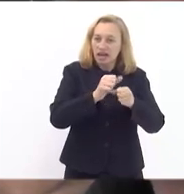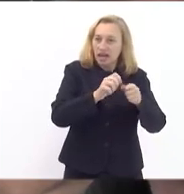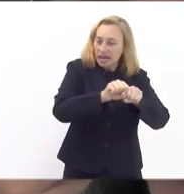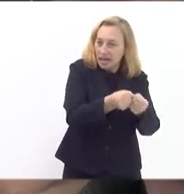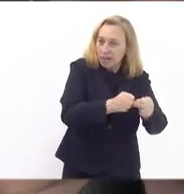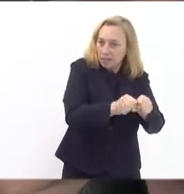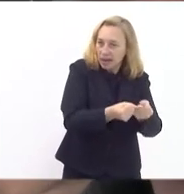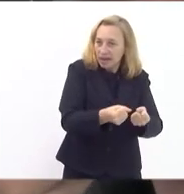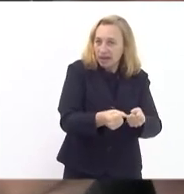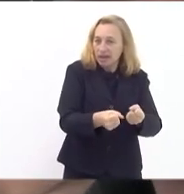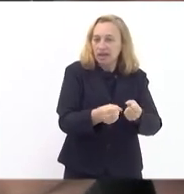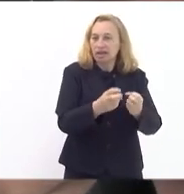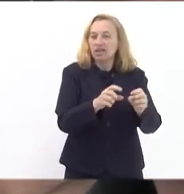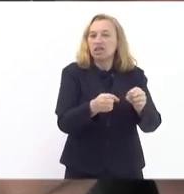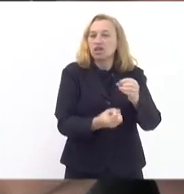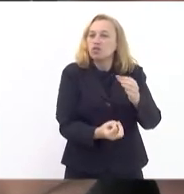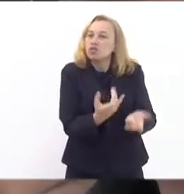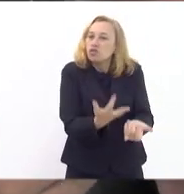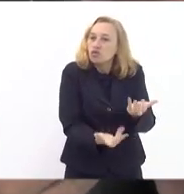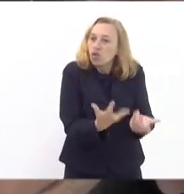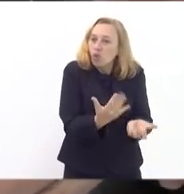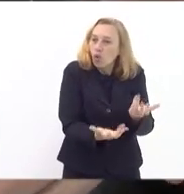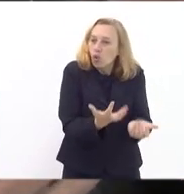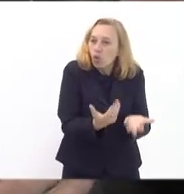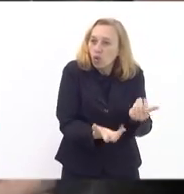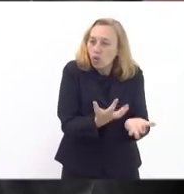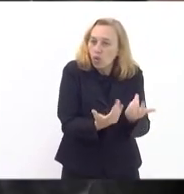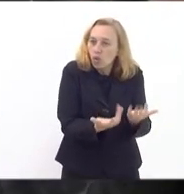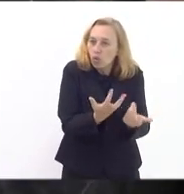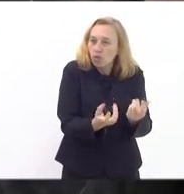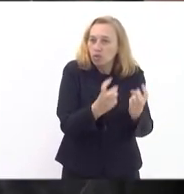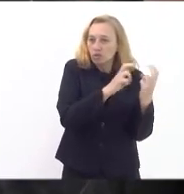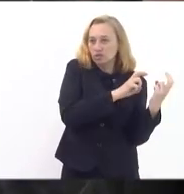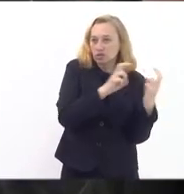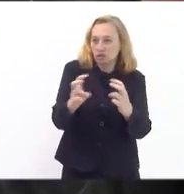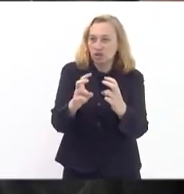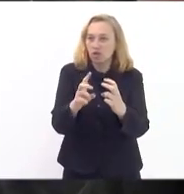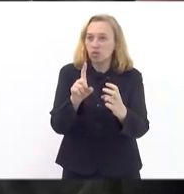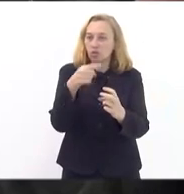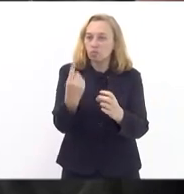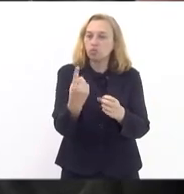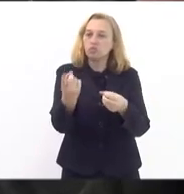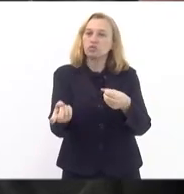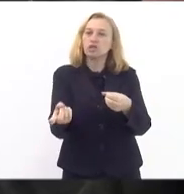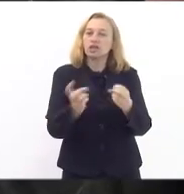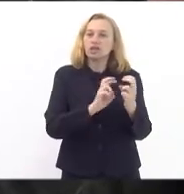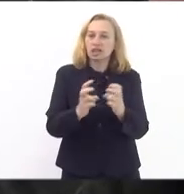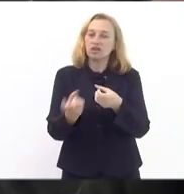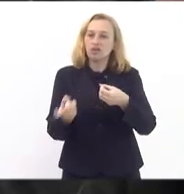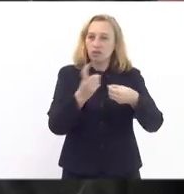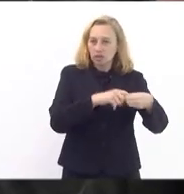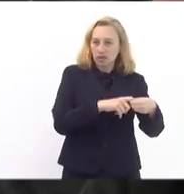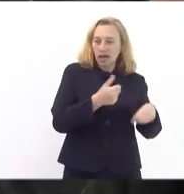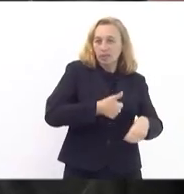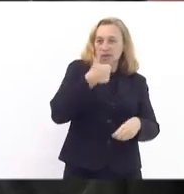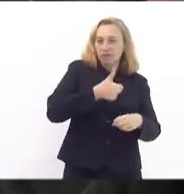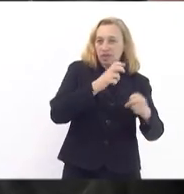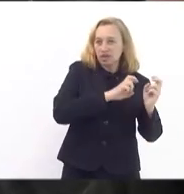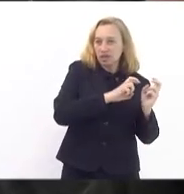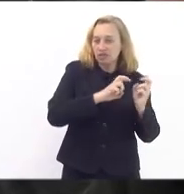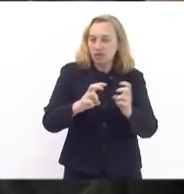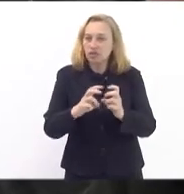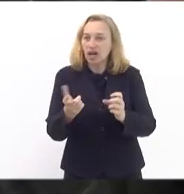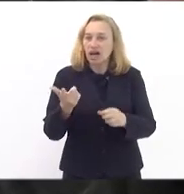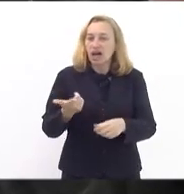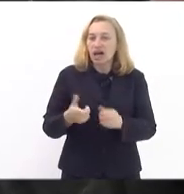eles é possível alterar o fogo em em partes das instalações após um trem retornar a primeira composição tudo que retornar